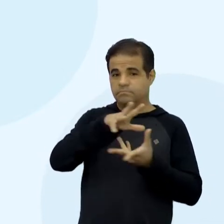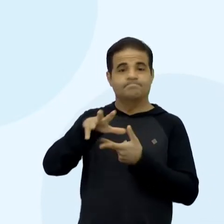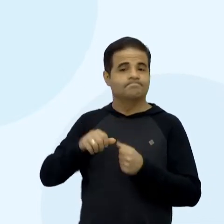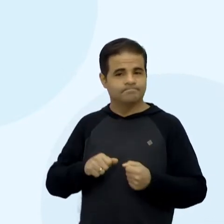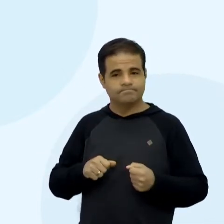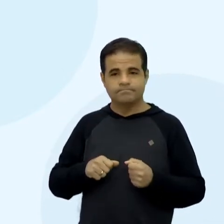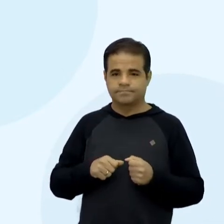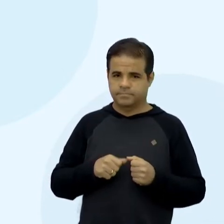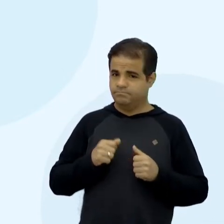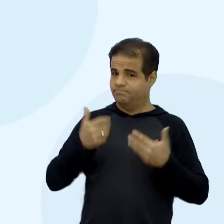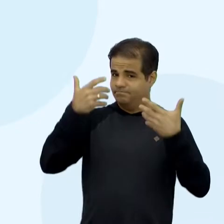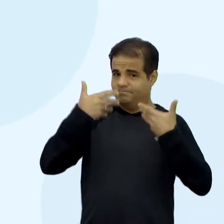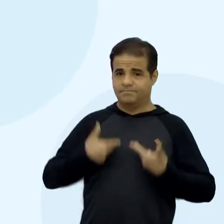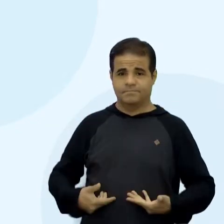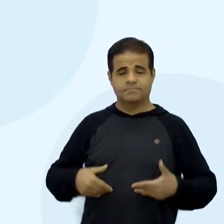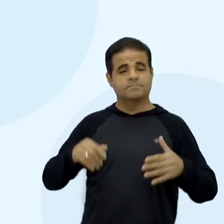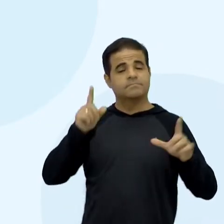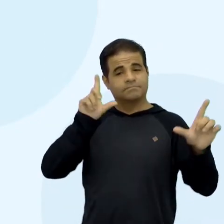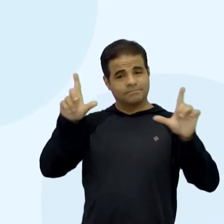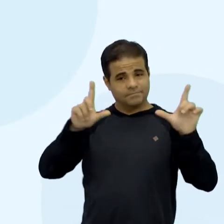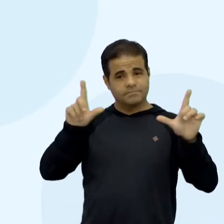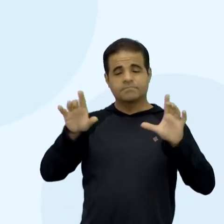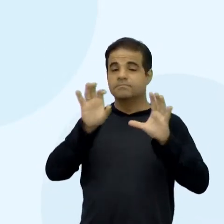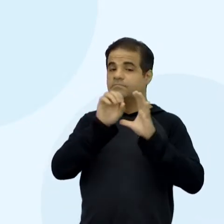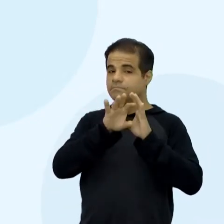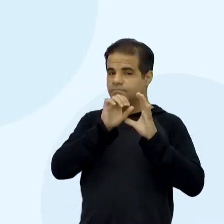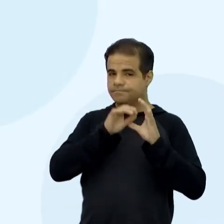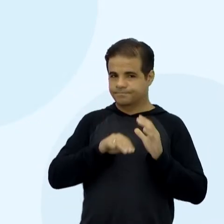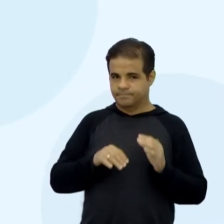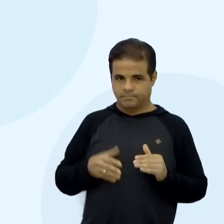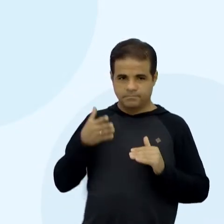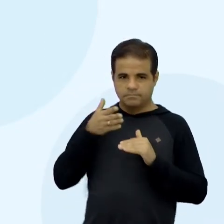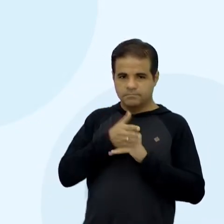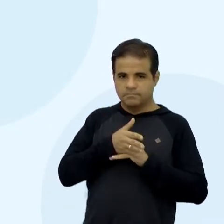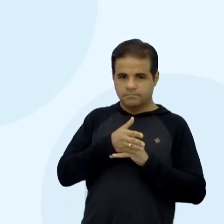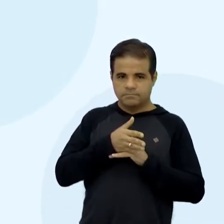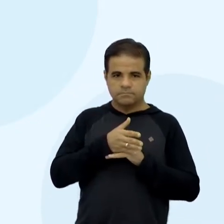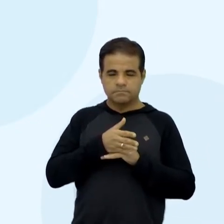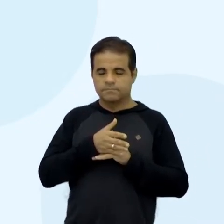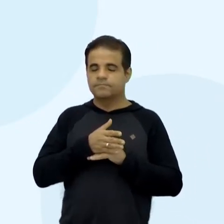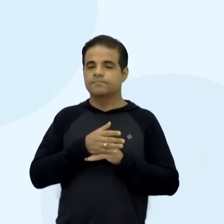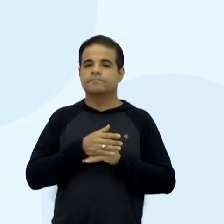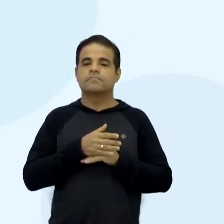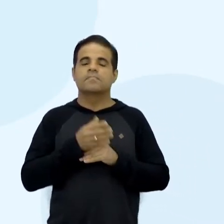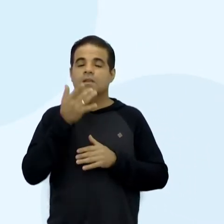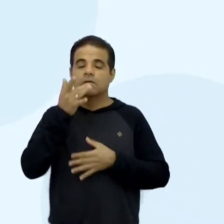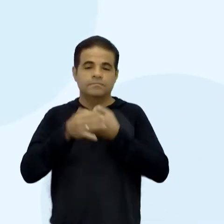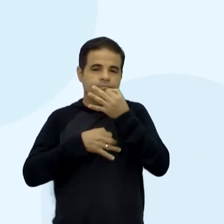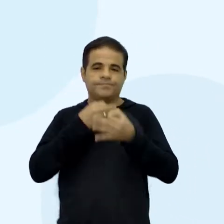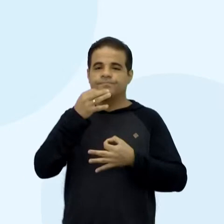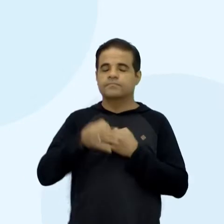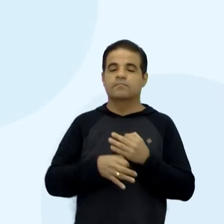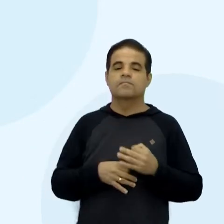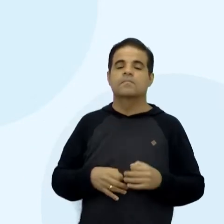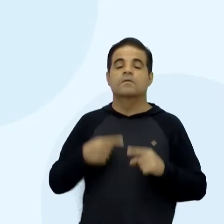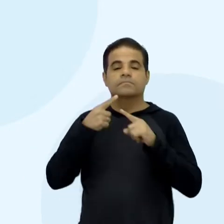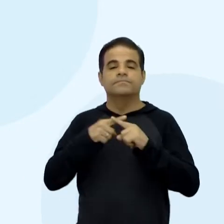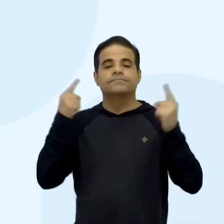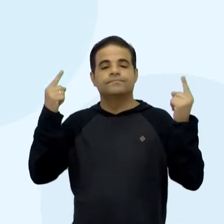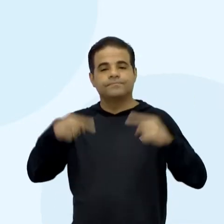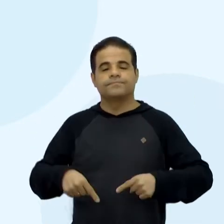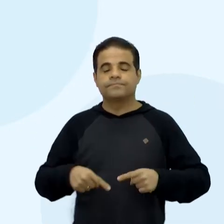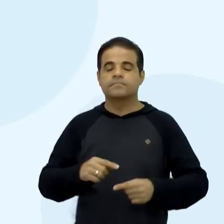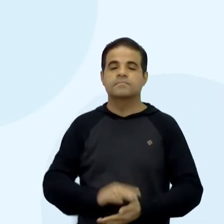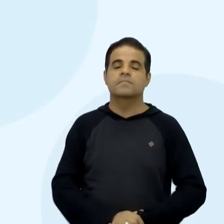disse efusivamente durante transmissão da TV, né? Da TV Globo, onde atuou como comentarista nos